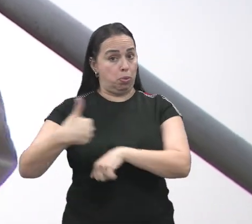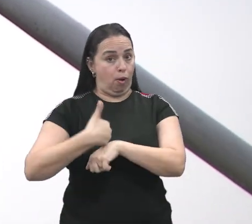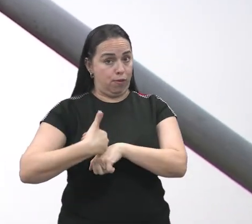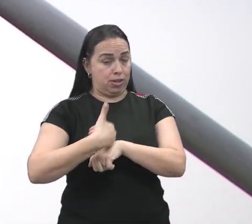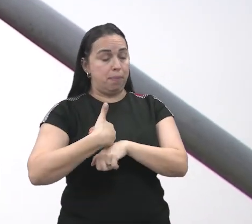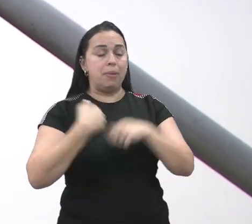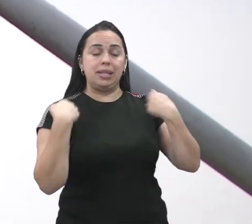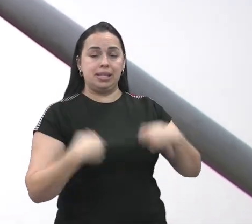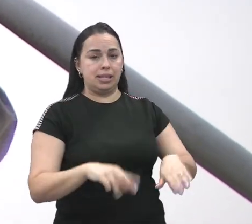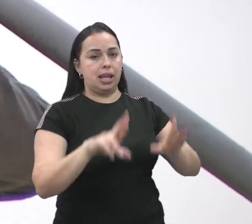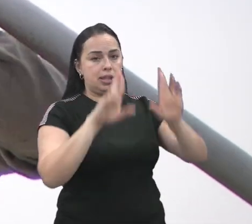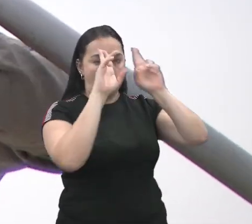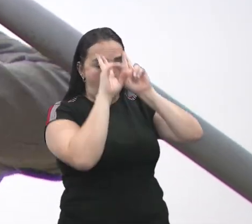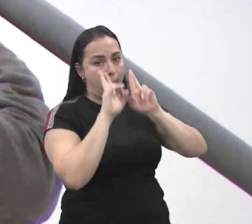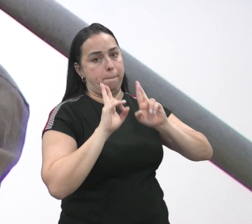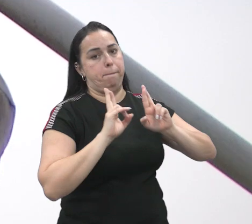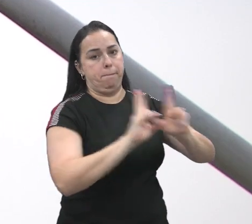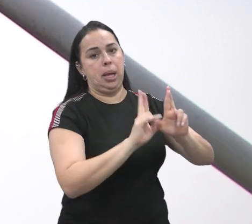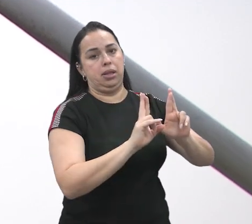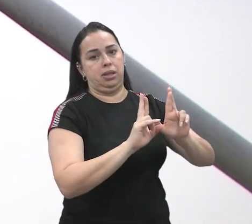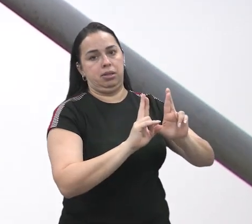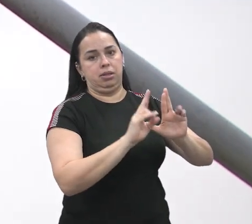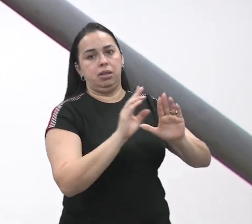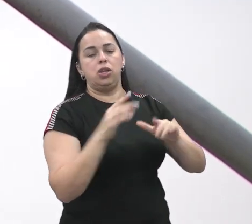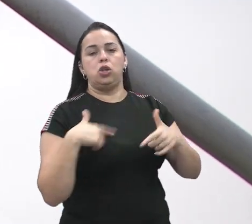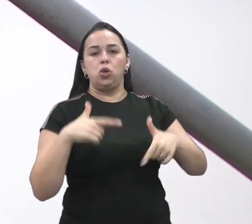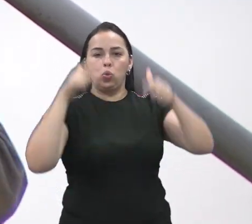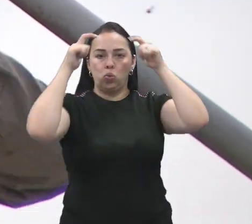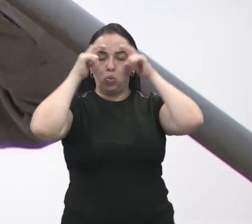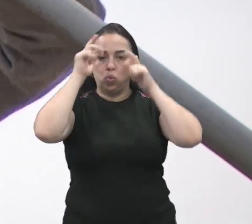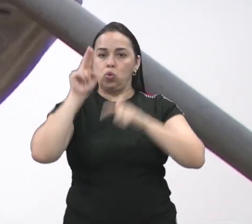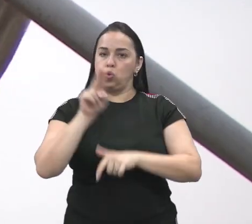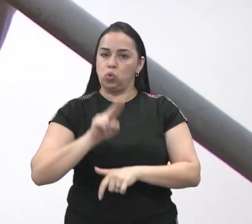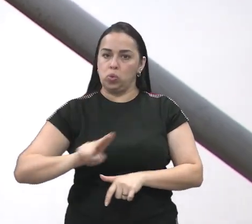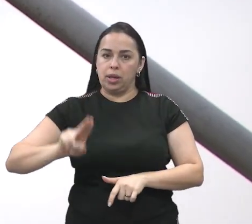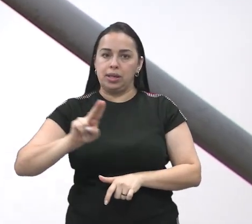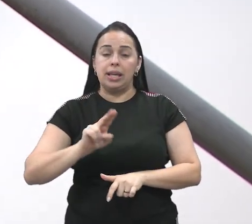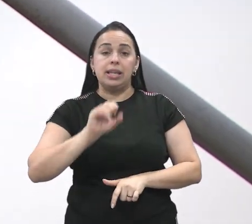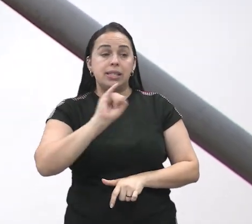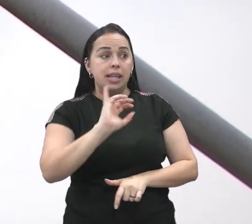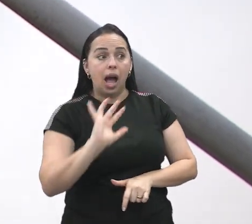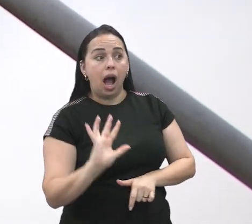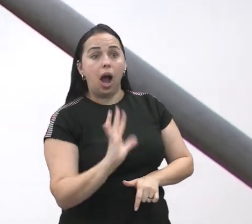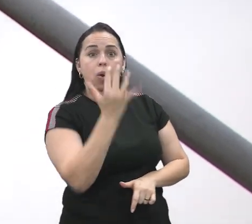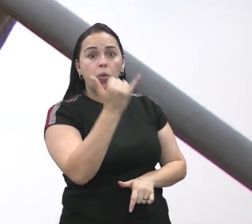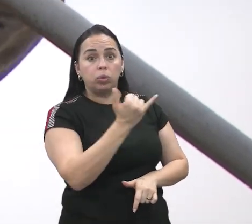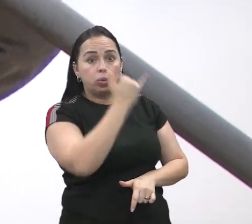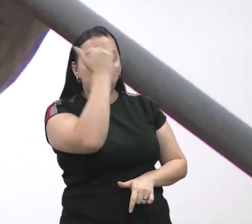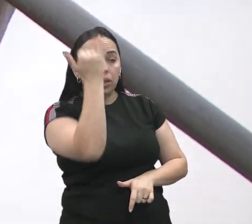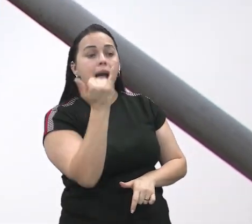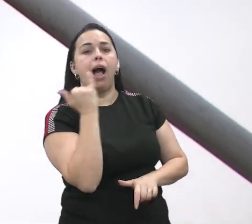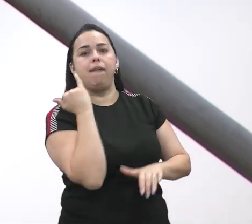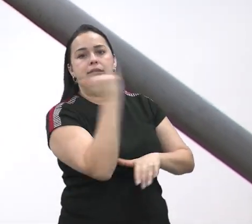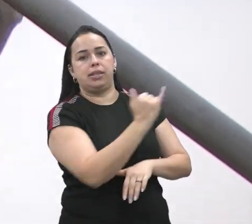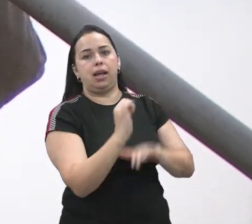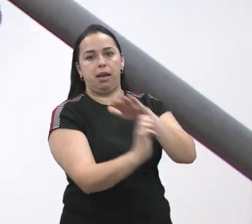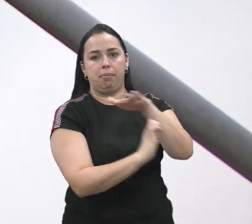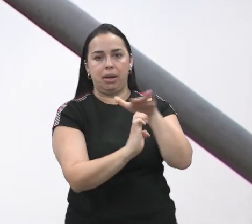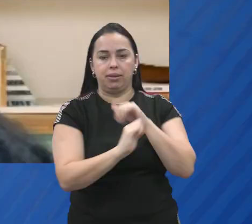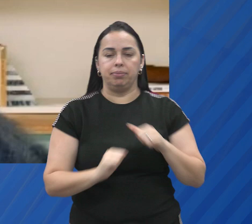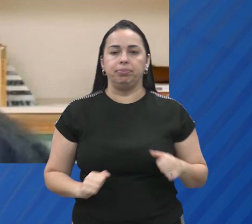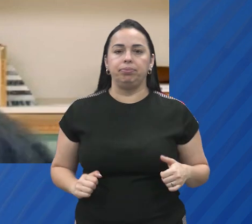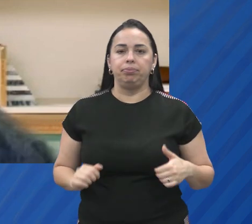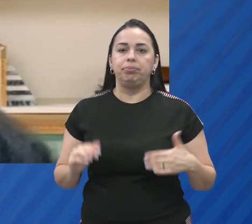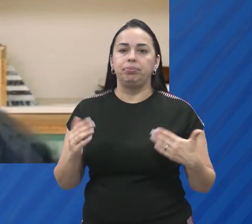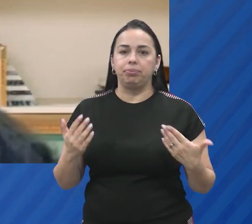trabalhadores devem cumprir as normas, utilizar os equipamentos de proteção individual e comunicar situações de risco à